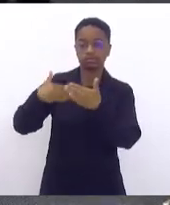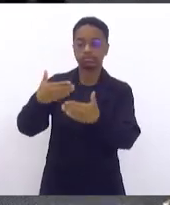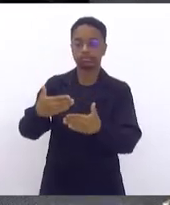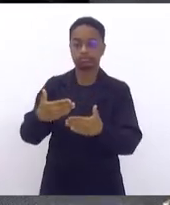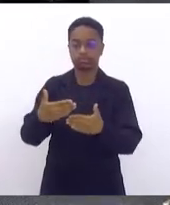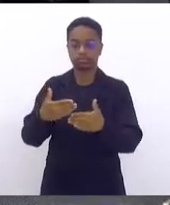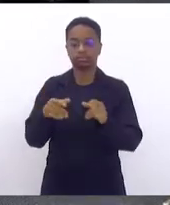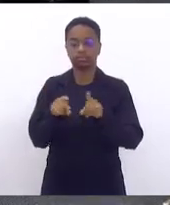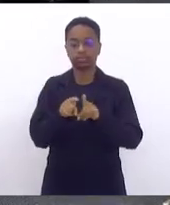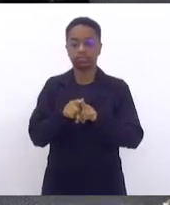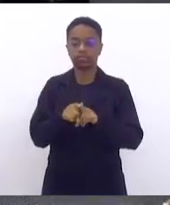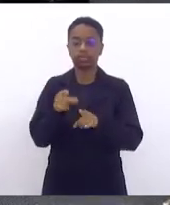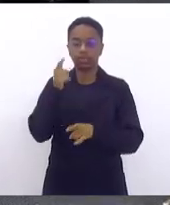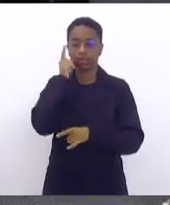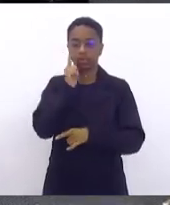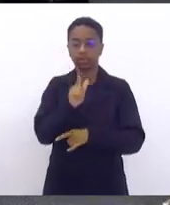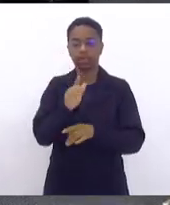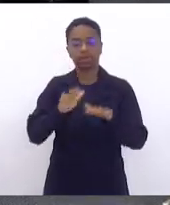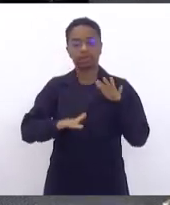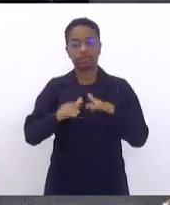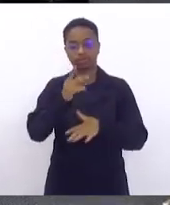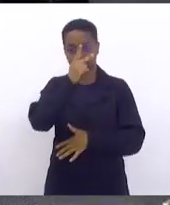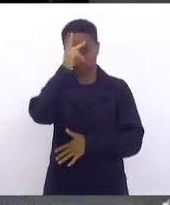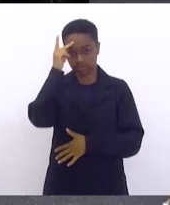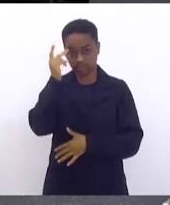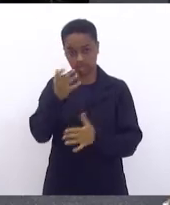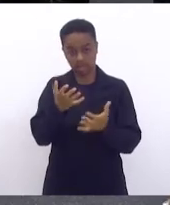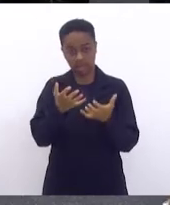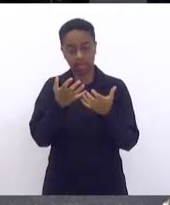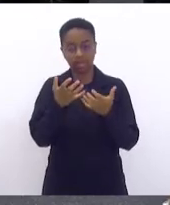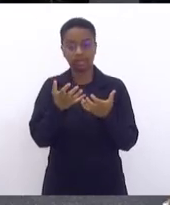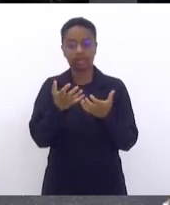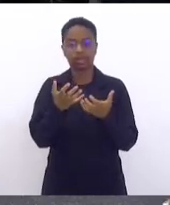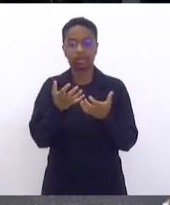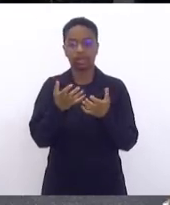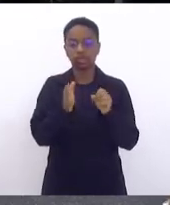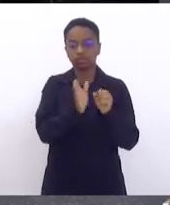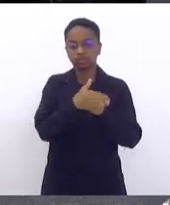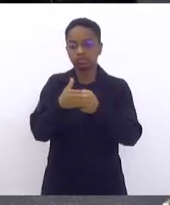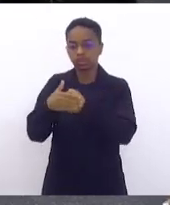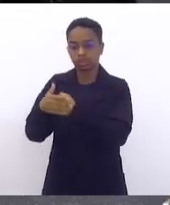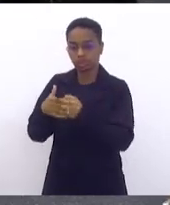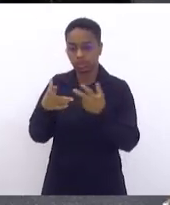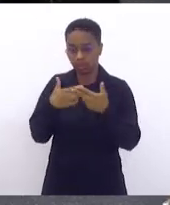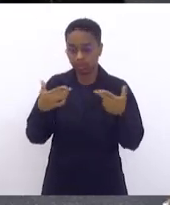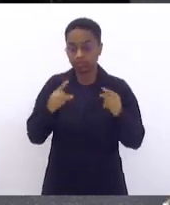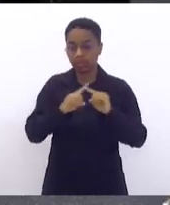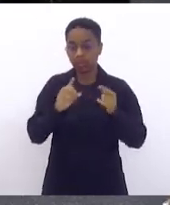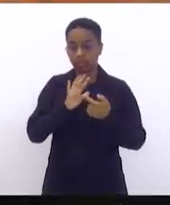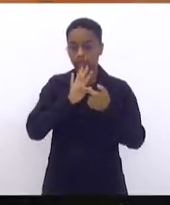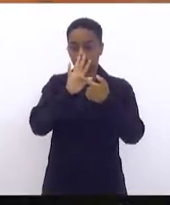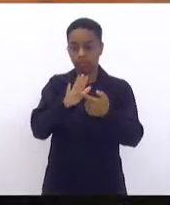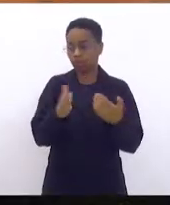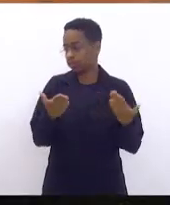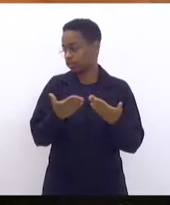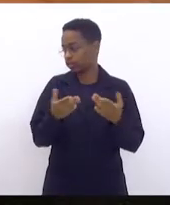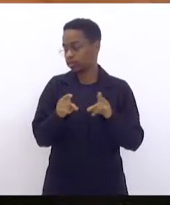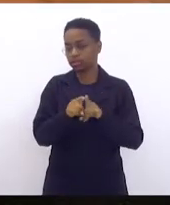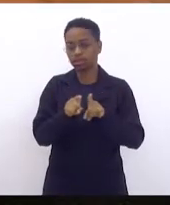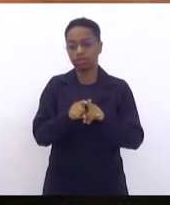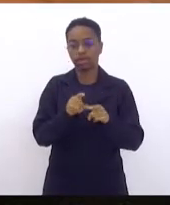e fazem com que algo que, às vezes, as pessoas querem botar completamente escondido venha à luz e